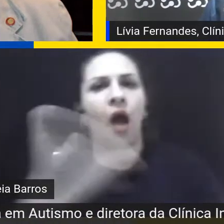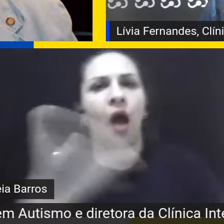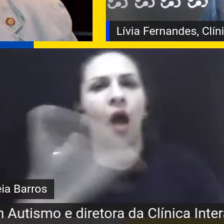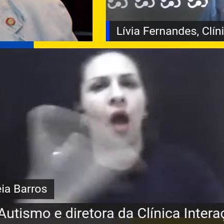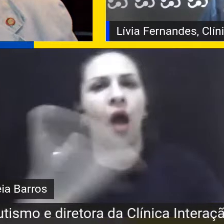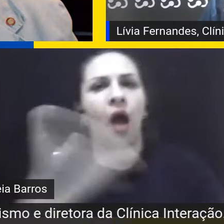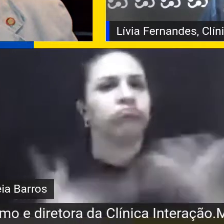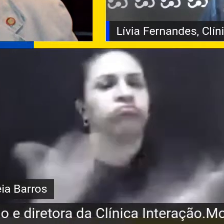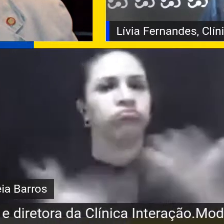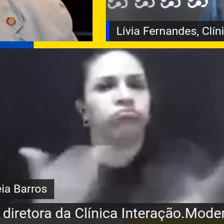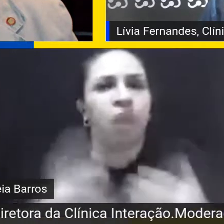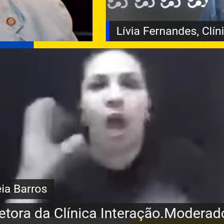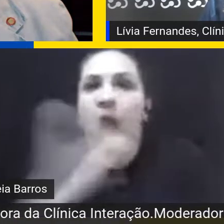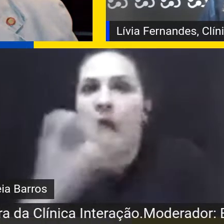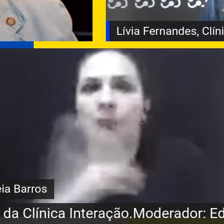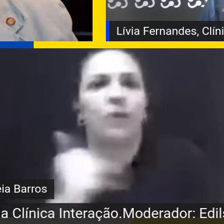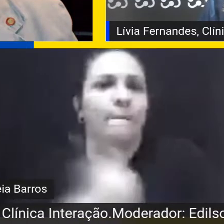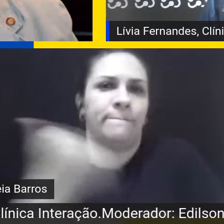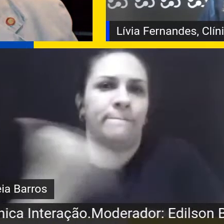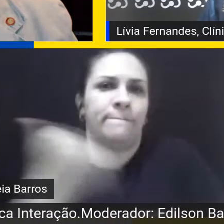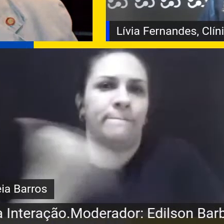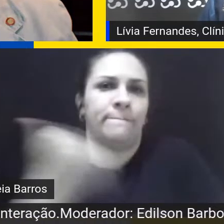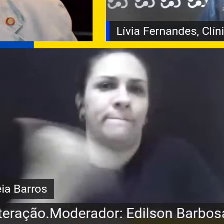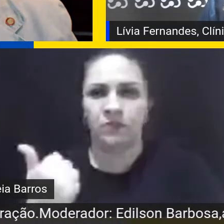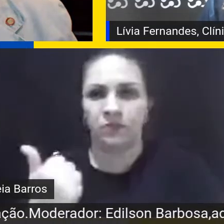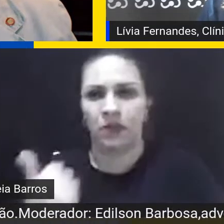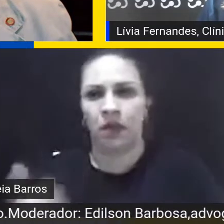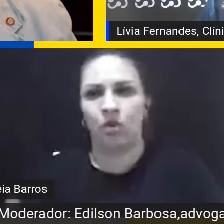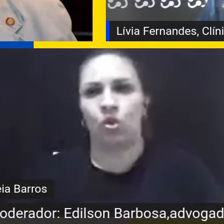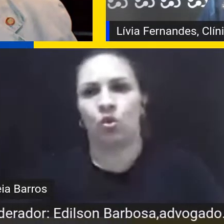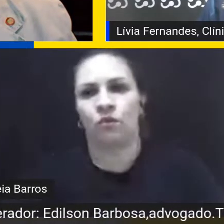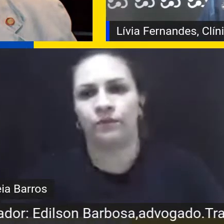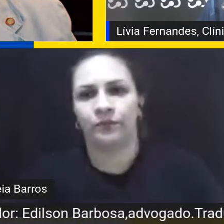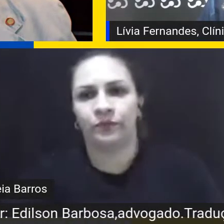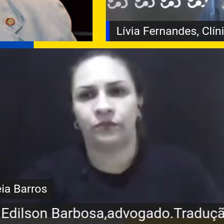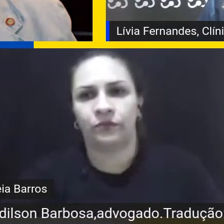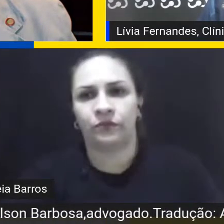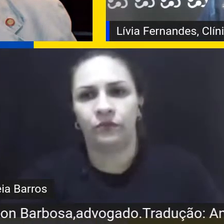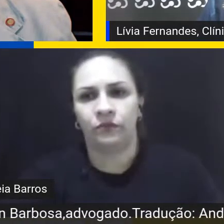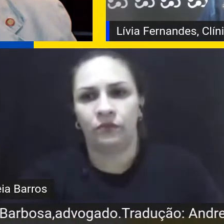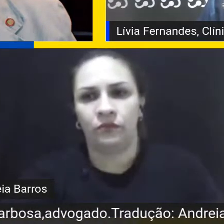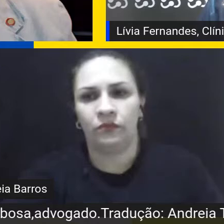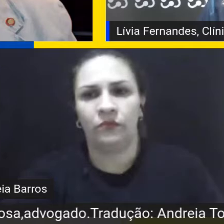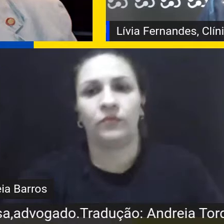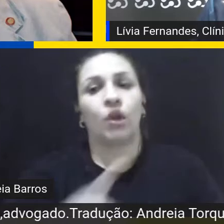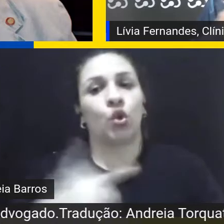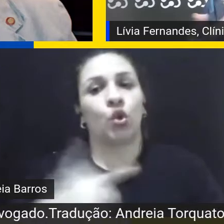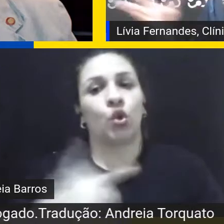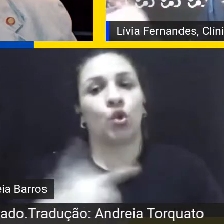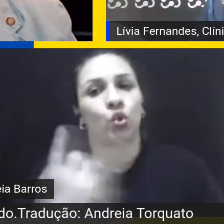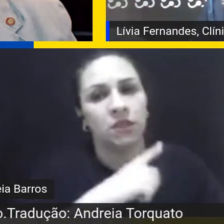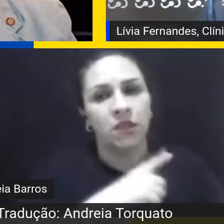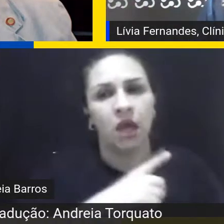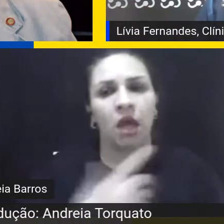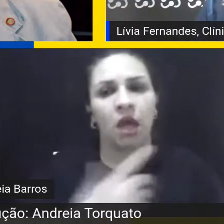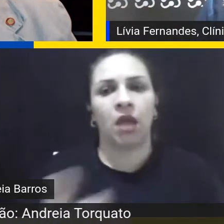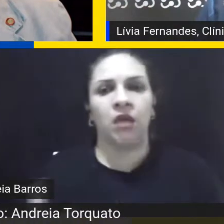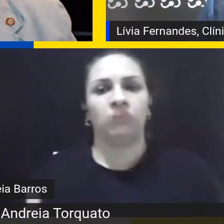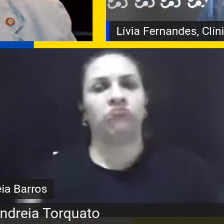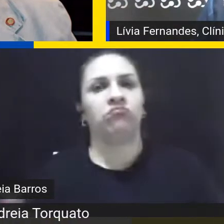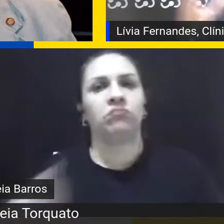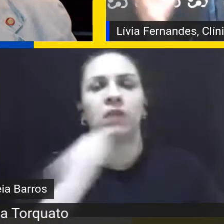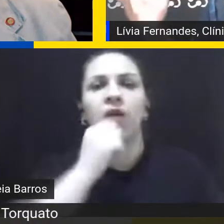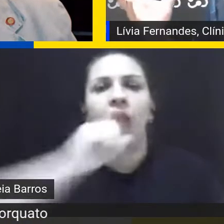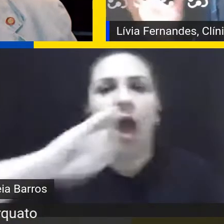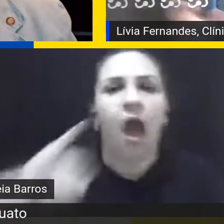mais cedo, melhor e mais positiva. Então, a gente tem a questão das janelas de oportunidades,